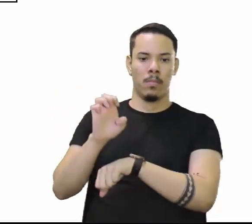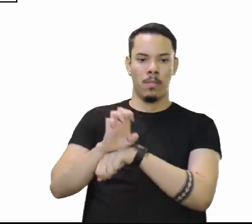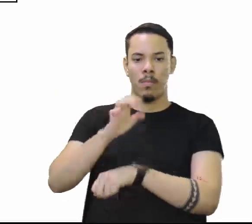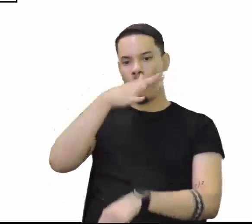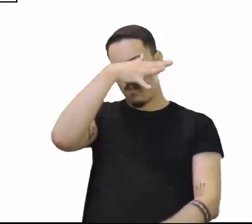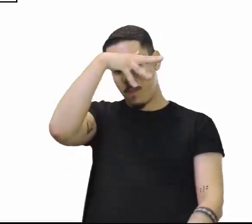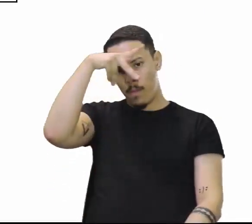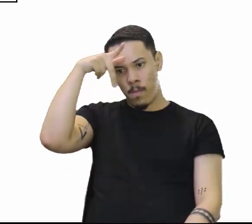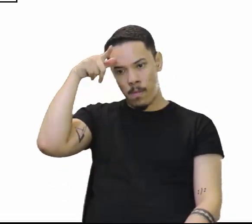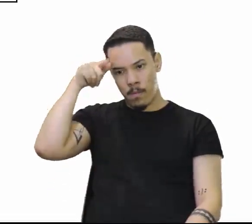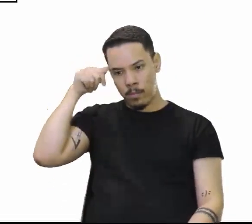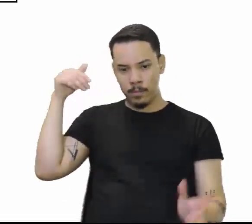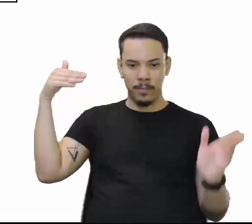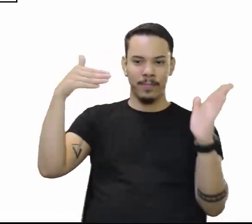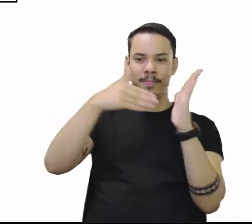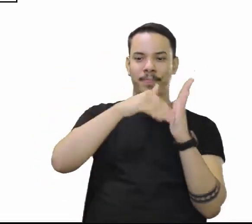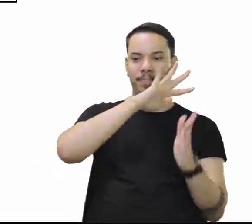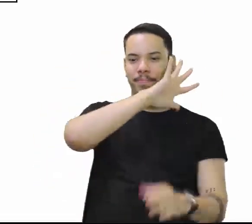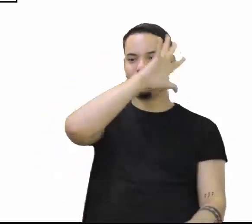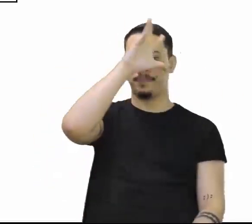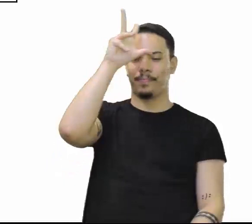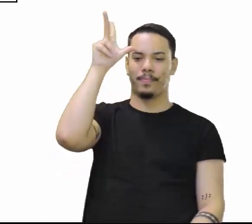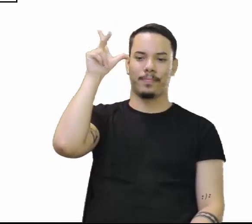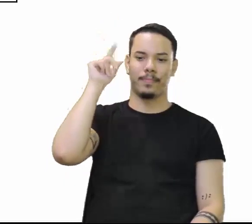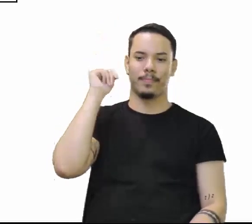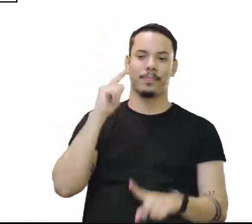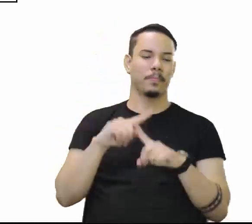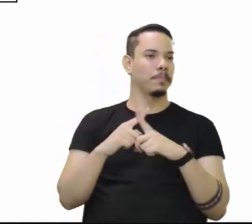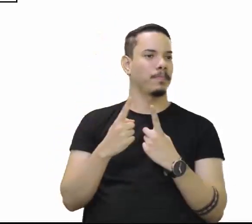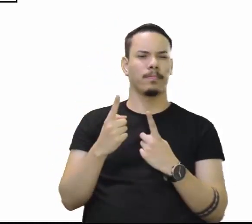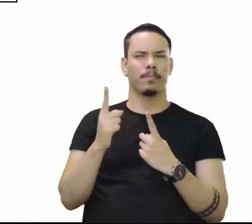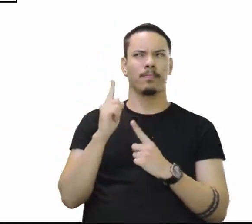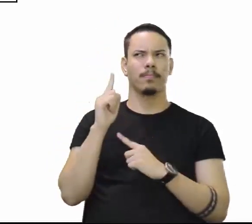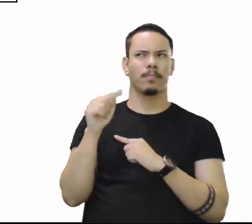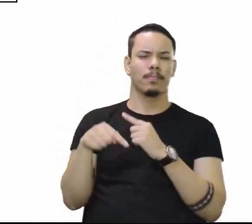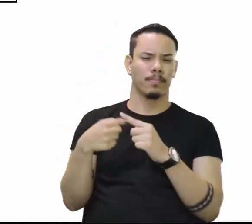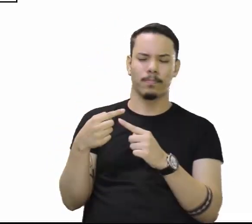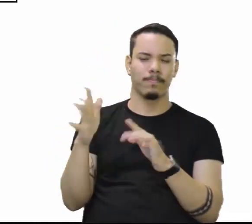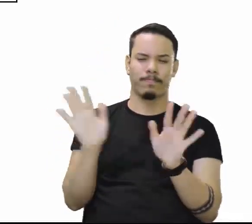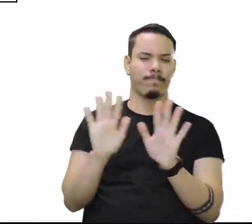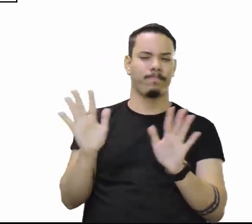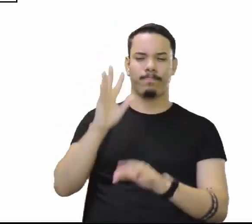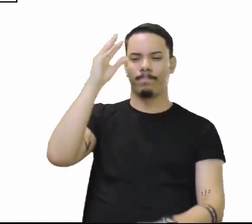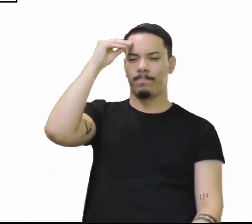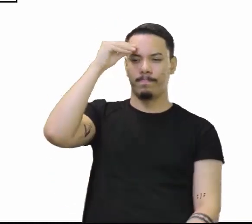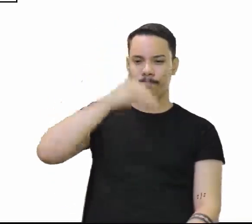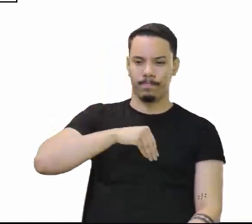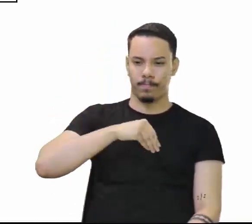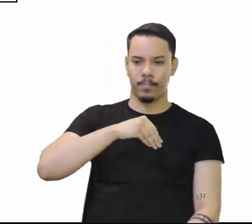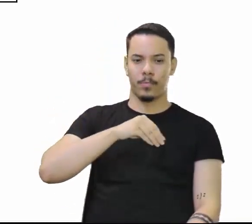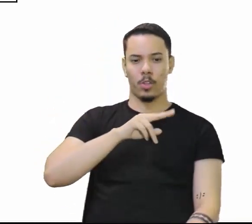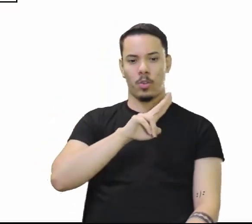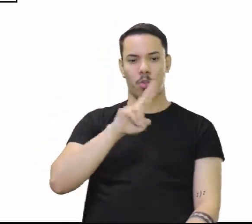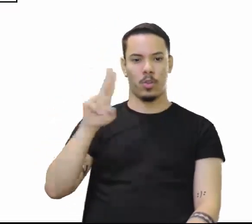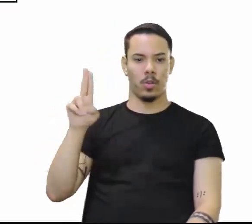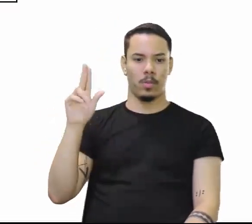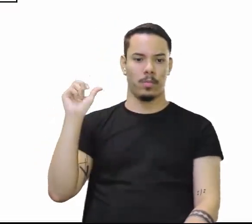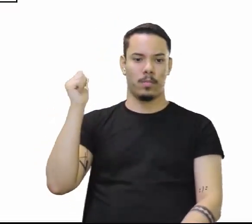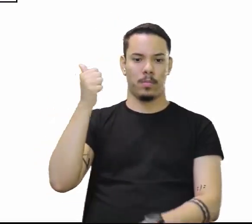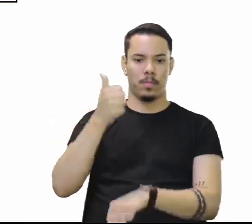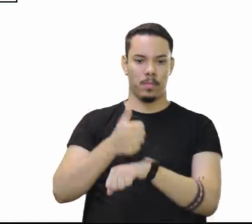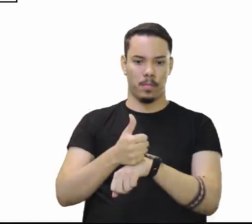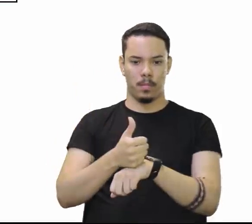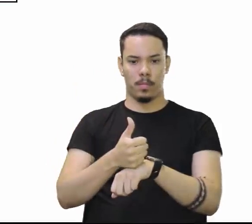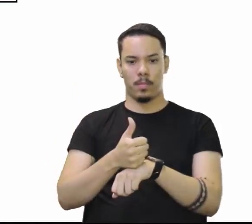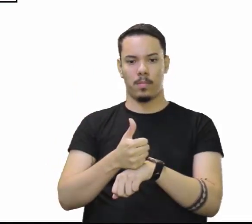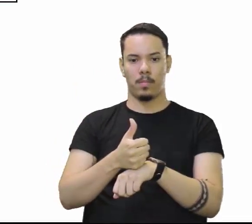estado do Mato Grosso. Só que depois ela disse que não. Depois ela vai ter outro nome, ela vai ser chamada